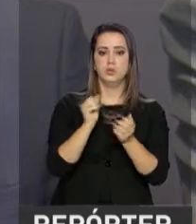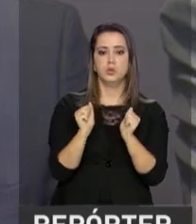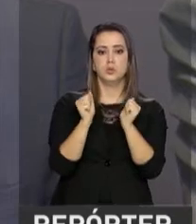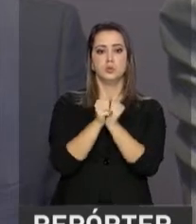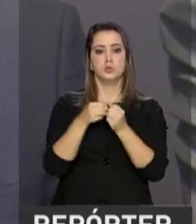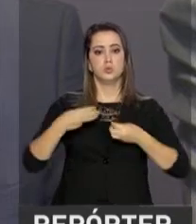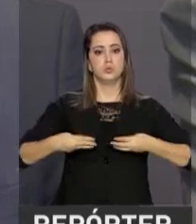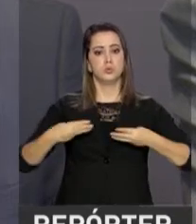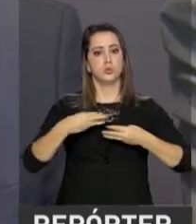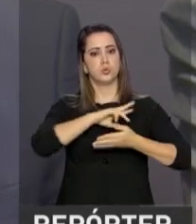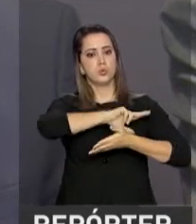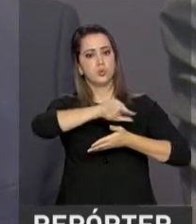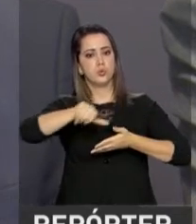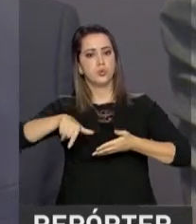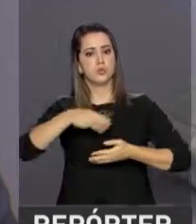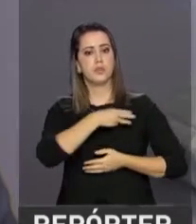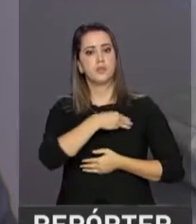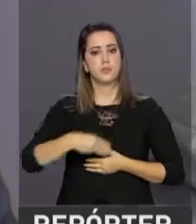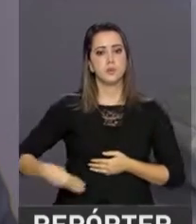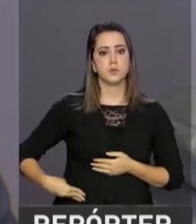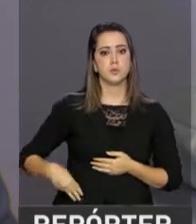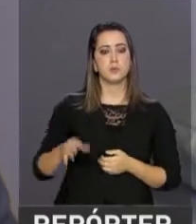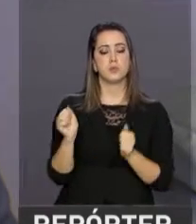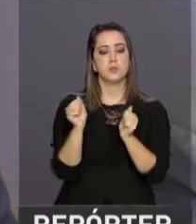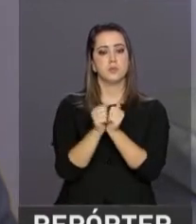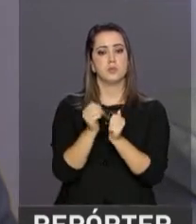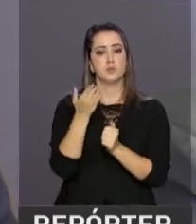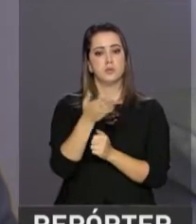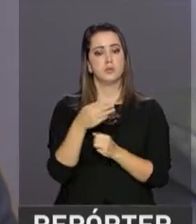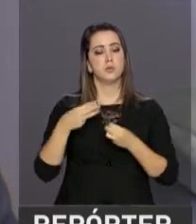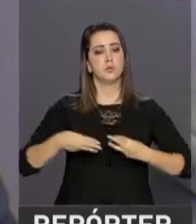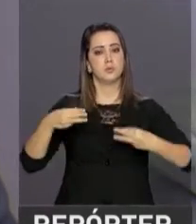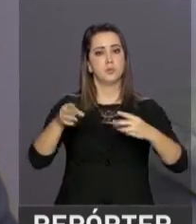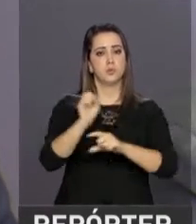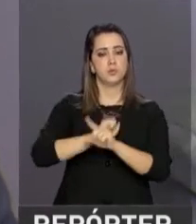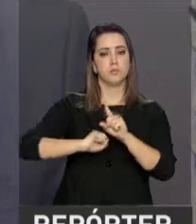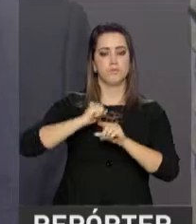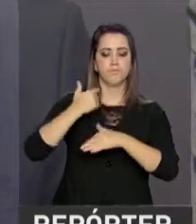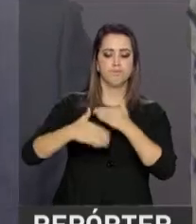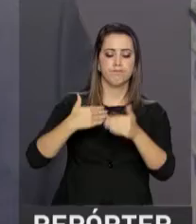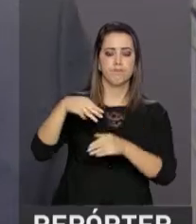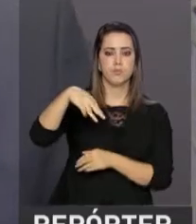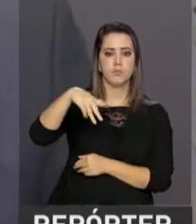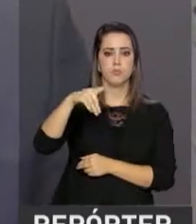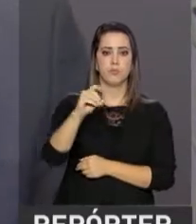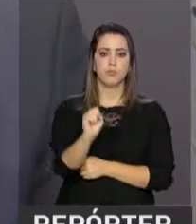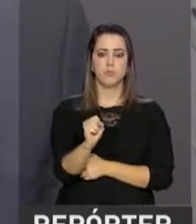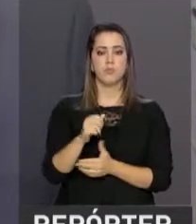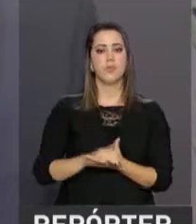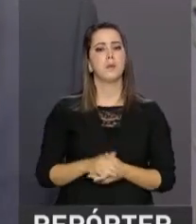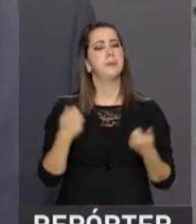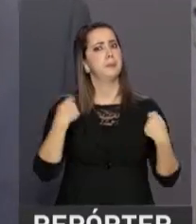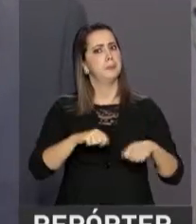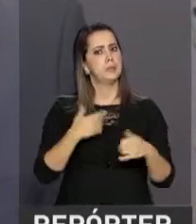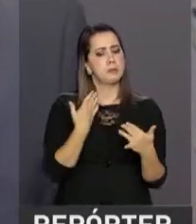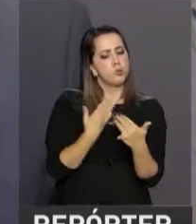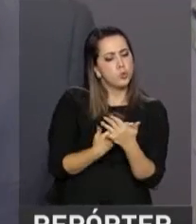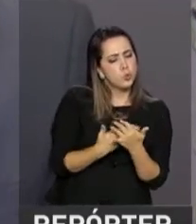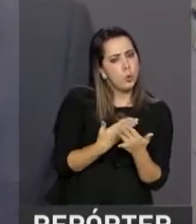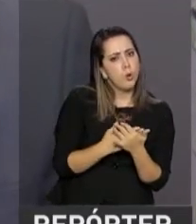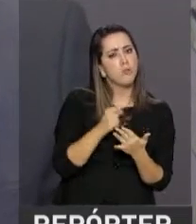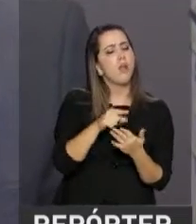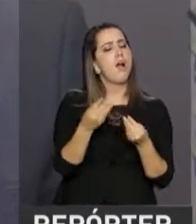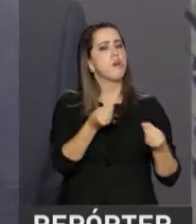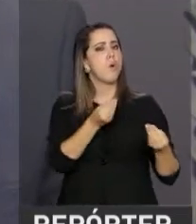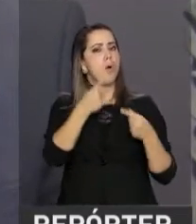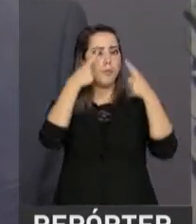presença de autoridades e do ministro do desenvolvimento social osmar terra uma vez por todas o seu processo a